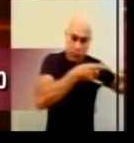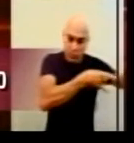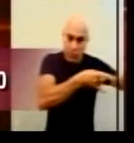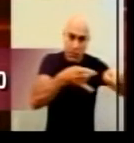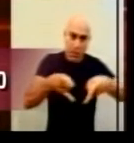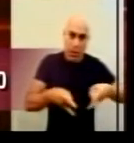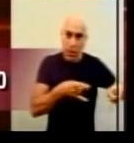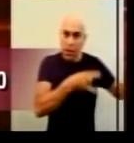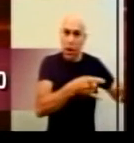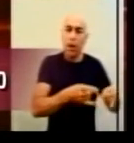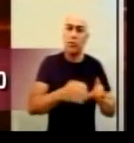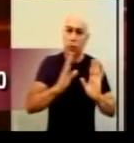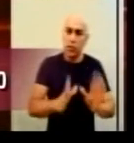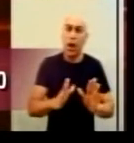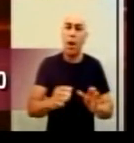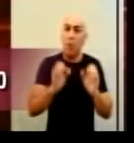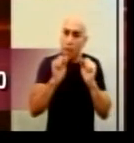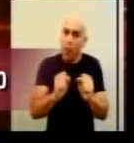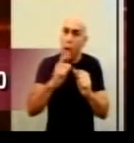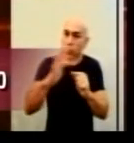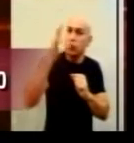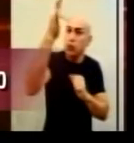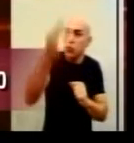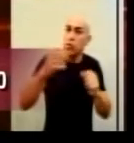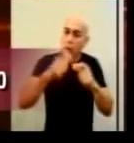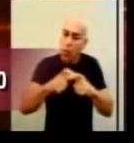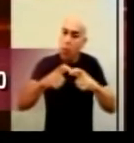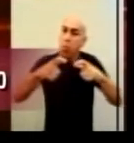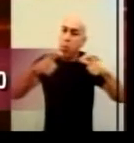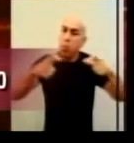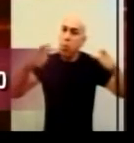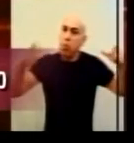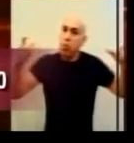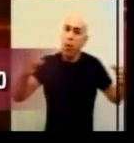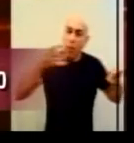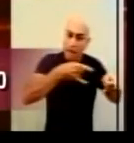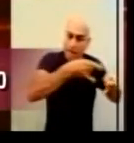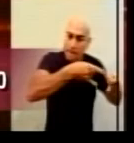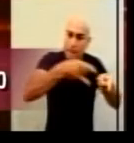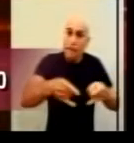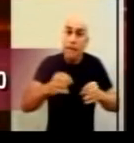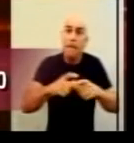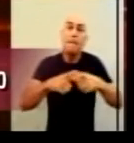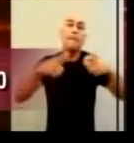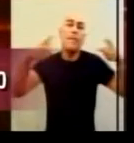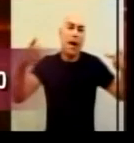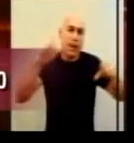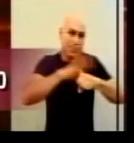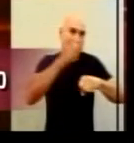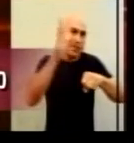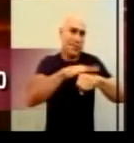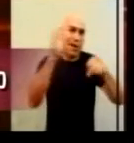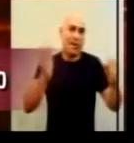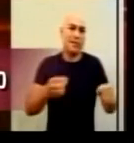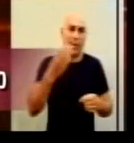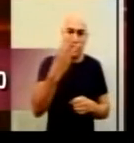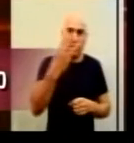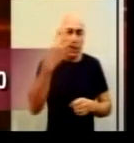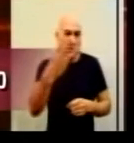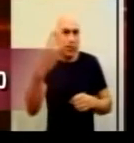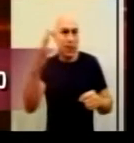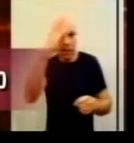com possibilidade de ampliação de novos leitos, sim, mas no momento já 35 leitos. Então, a taxa de 33